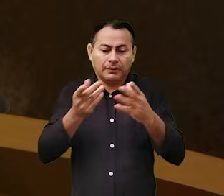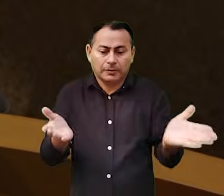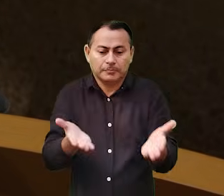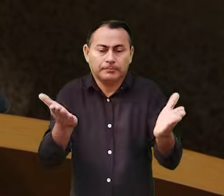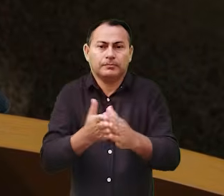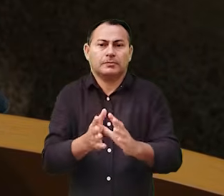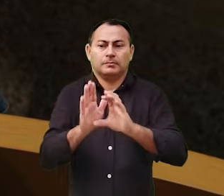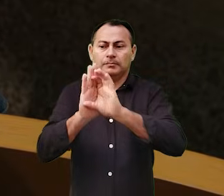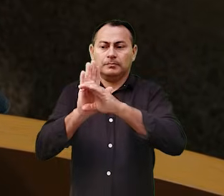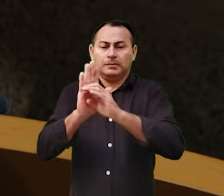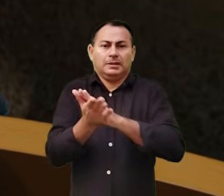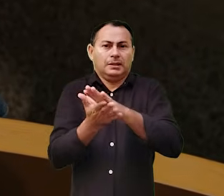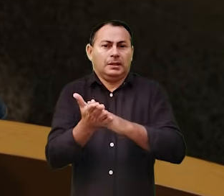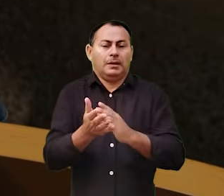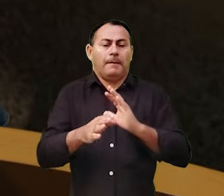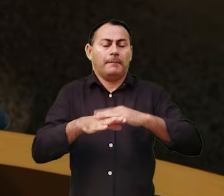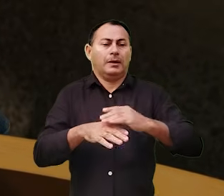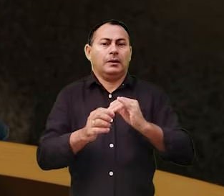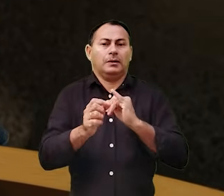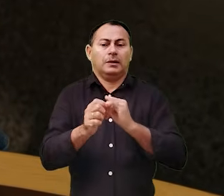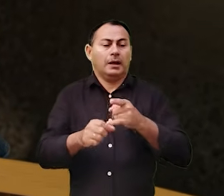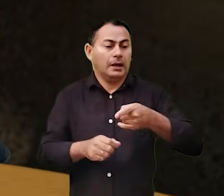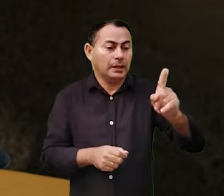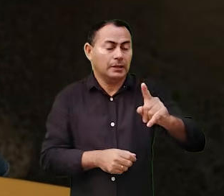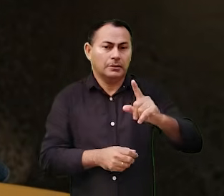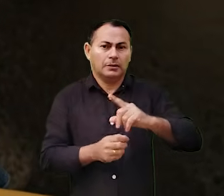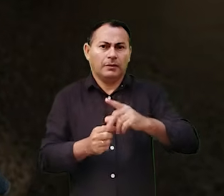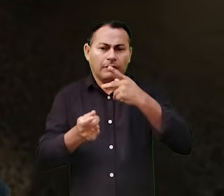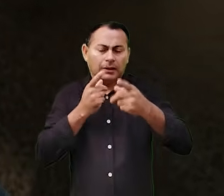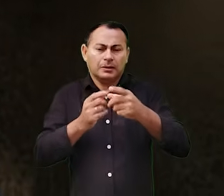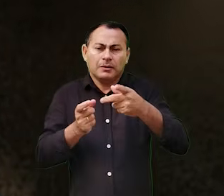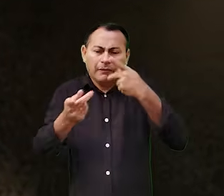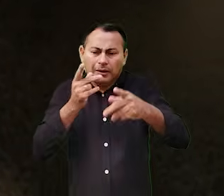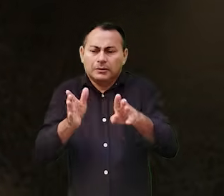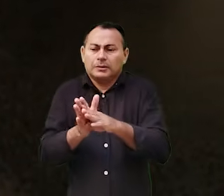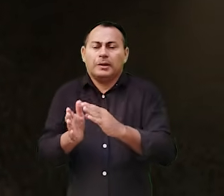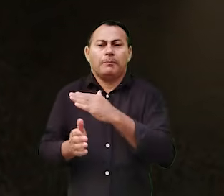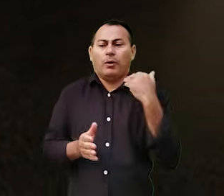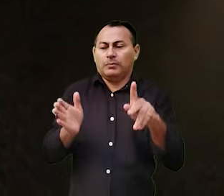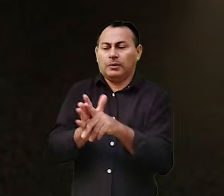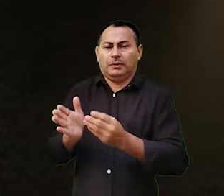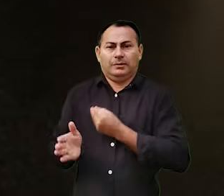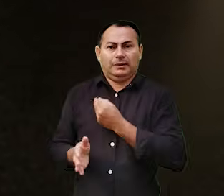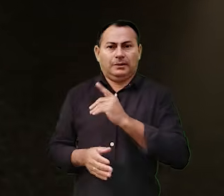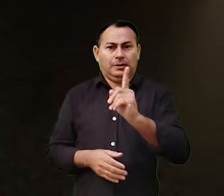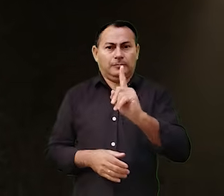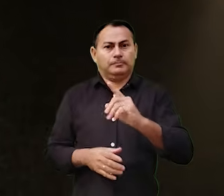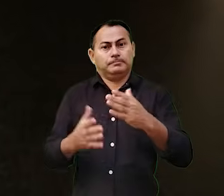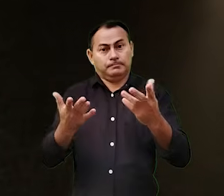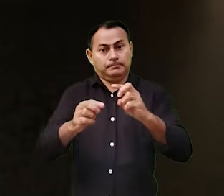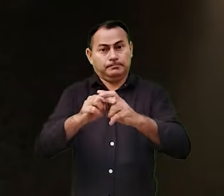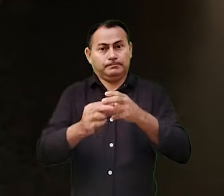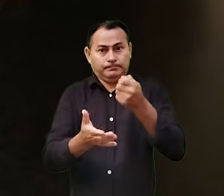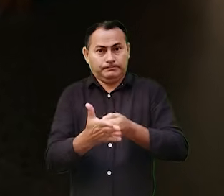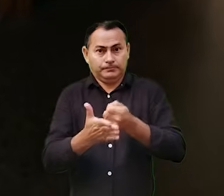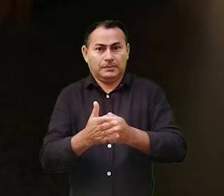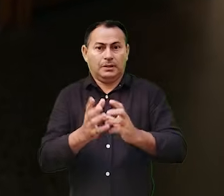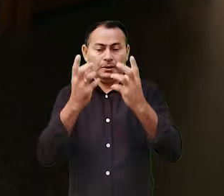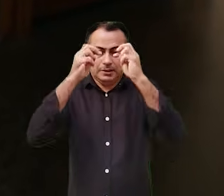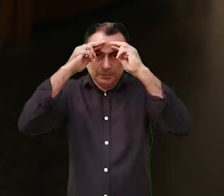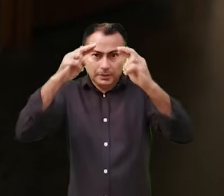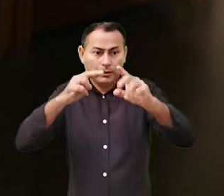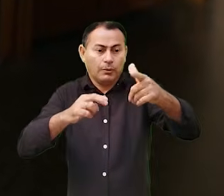ele reforçou o conceito de que ninguém é uma ilha, ninguém vive só para si mesmo, nem morre para si mesmo. Por isso devemos